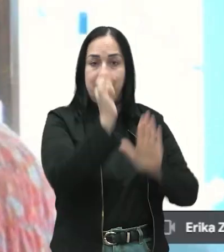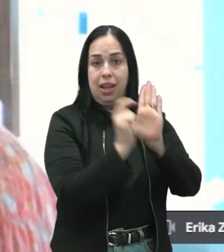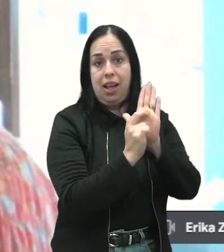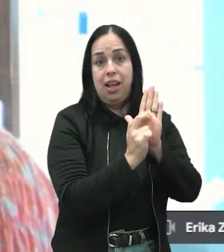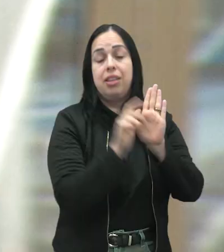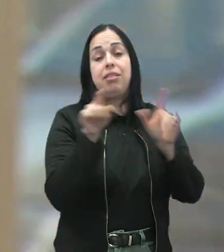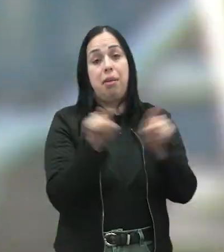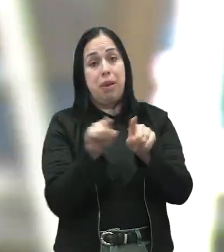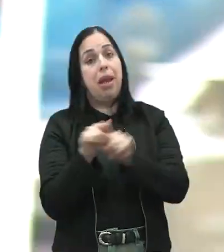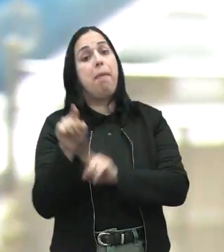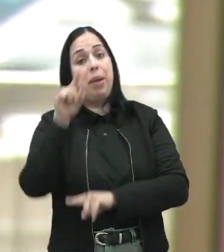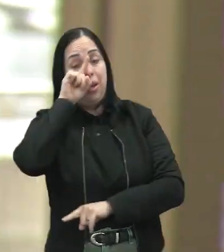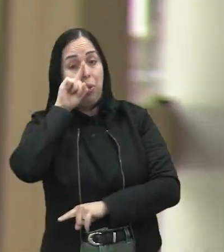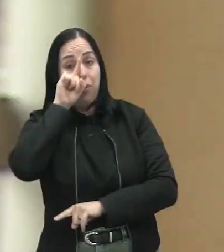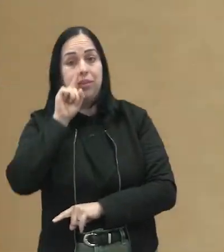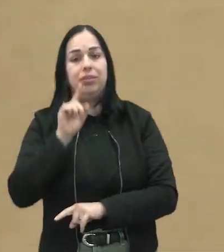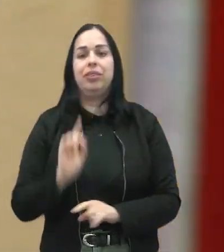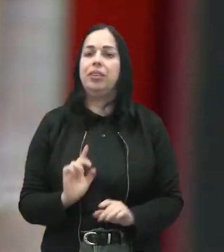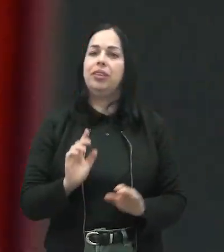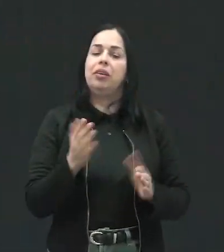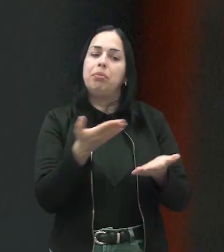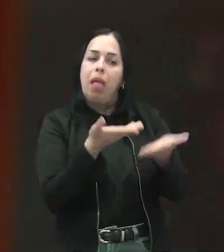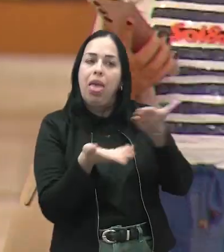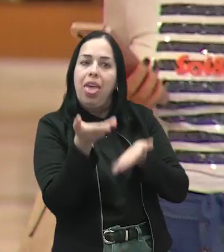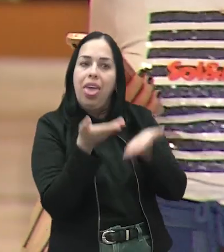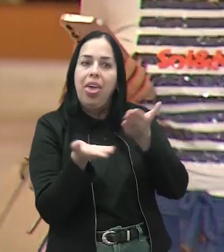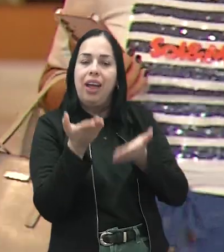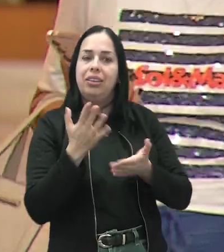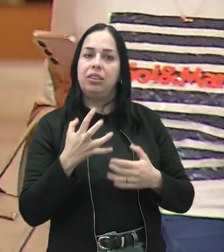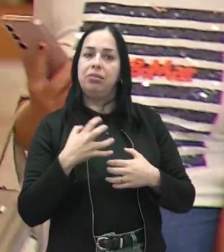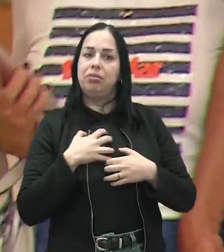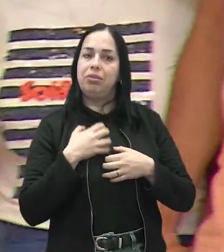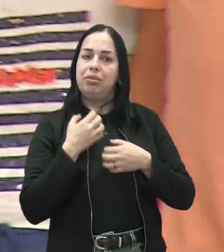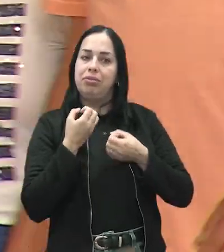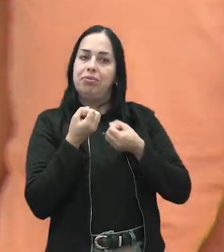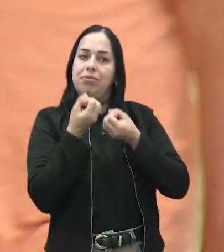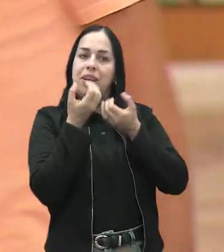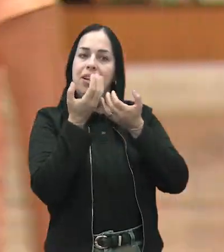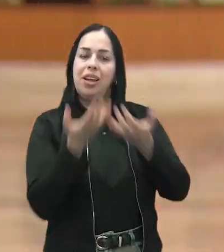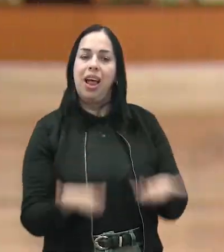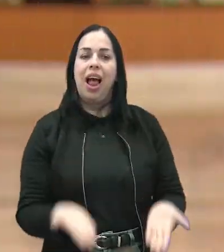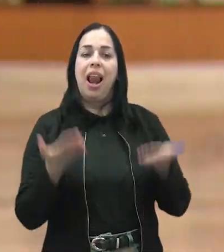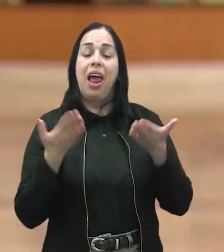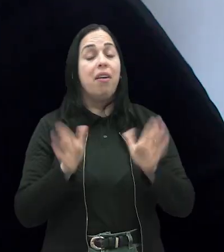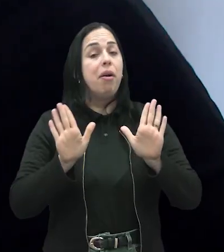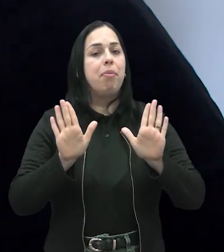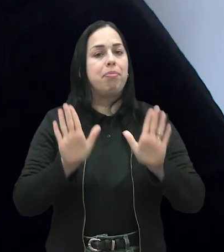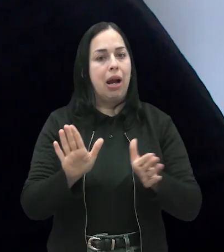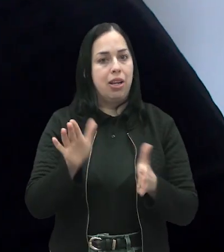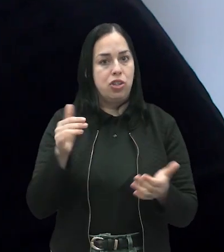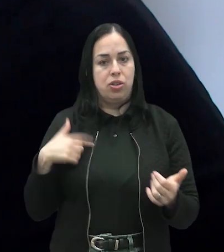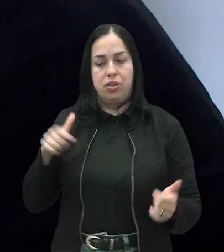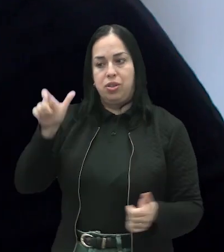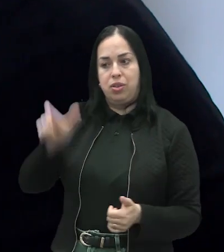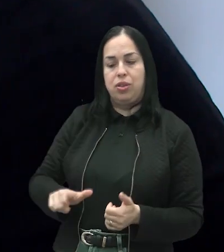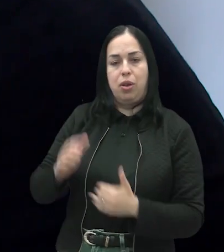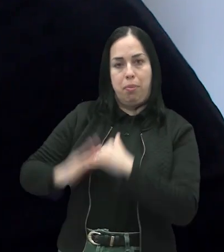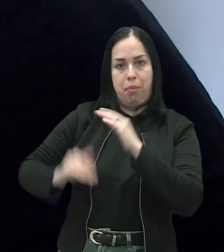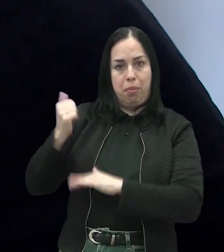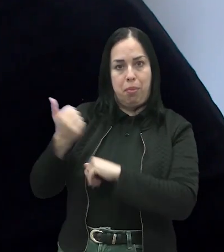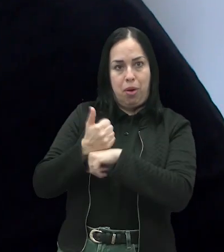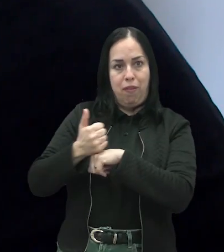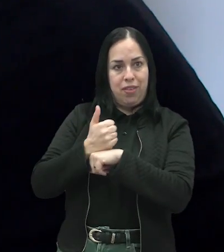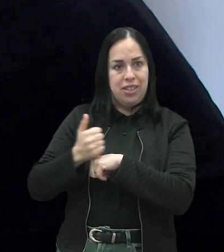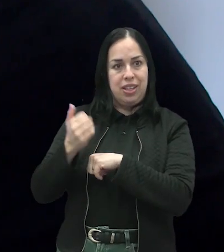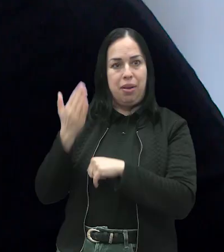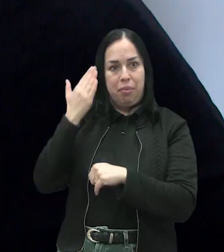dos riscos. Os chats interativos podem até trazer um alívio emocional imediato, mas não substituem o